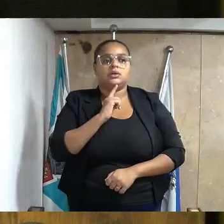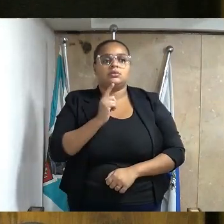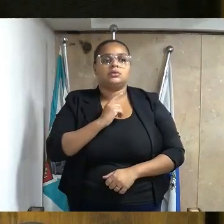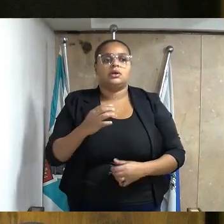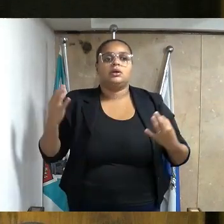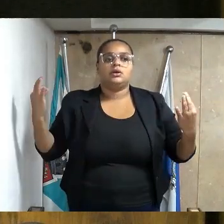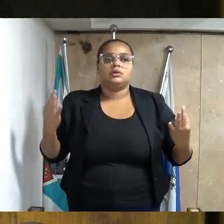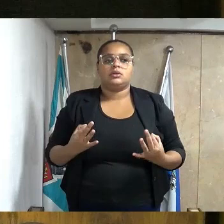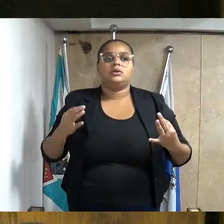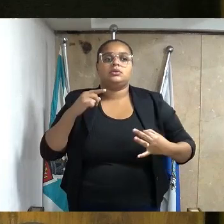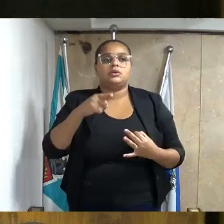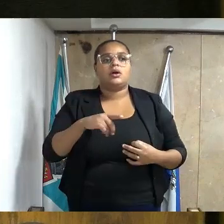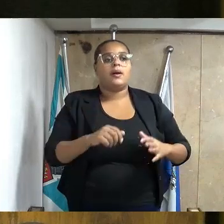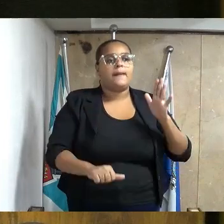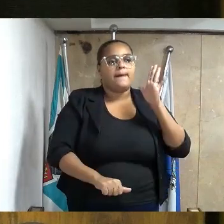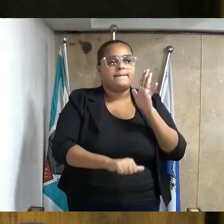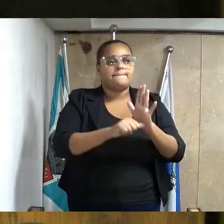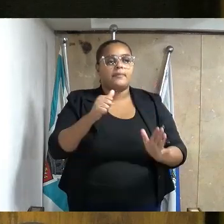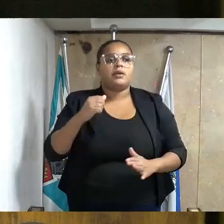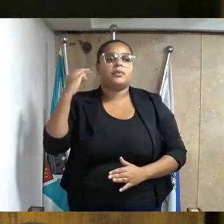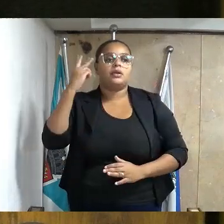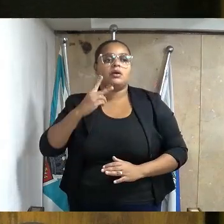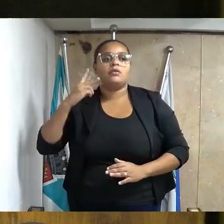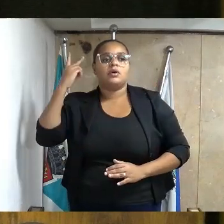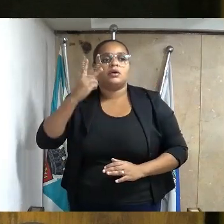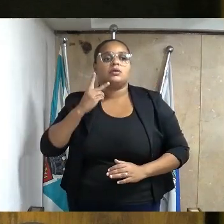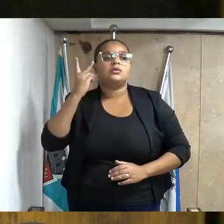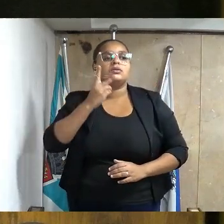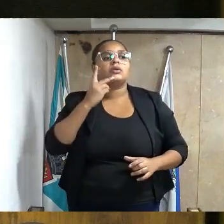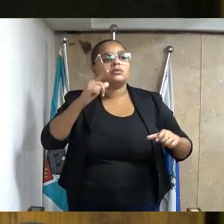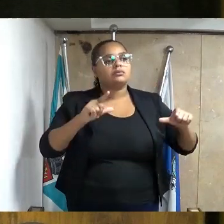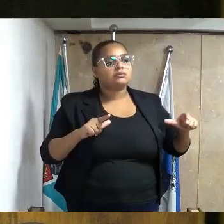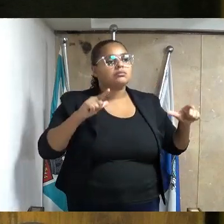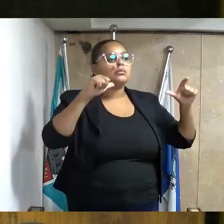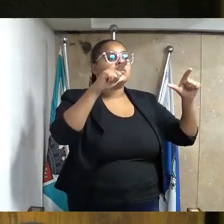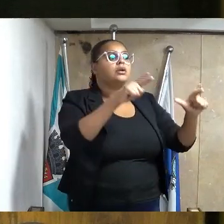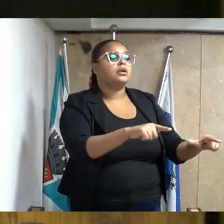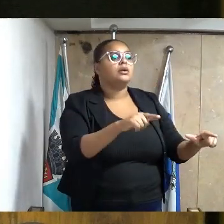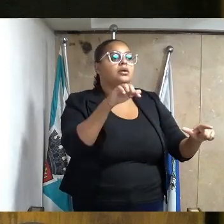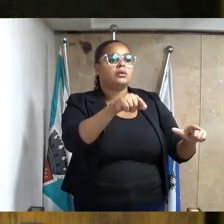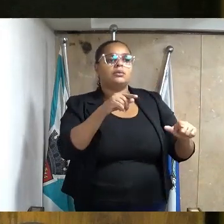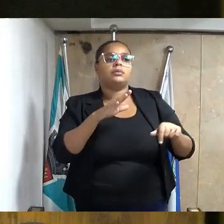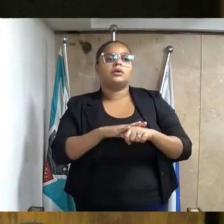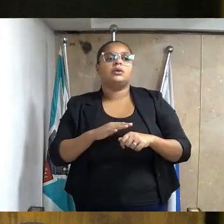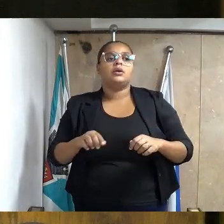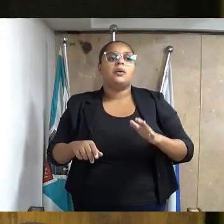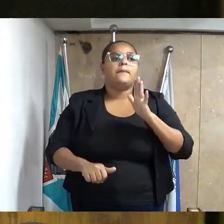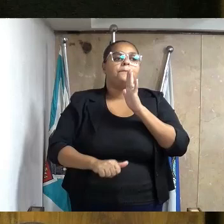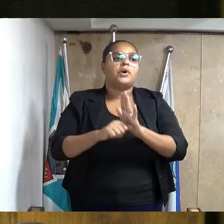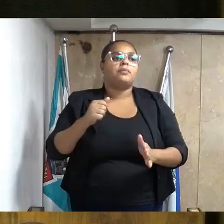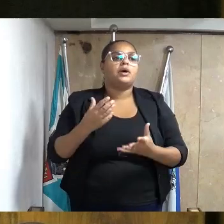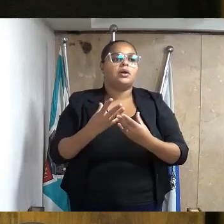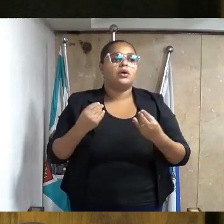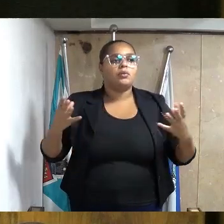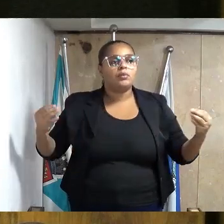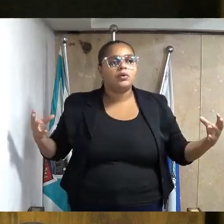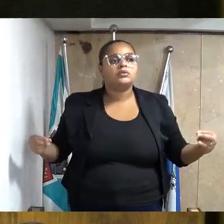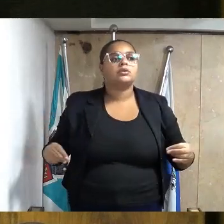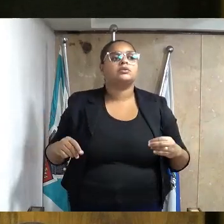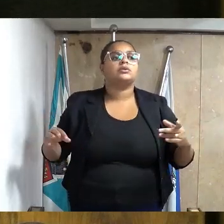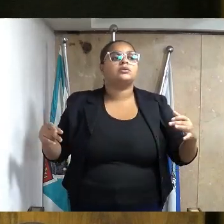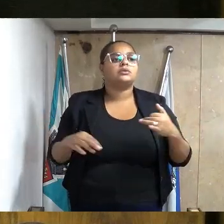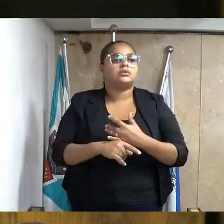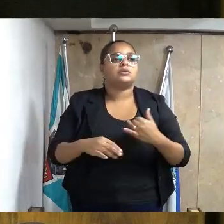certeza que é o primeiro vereador Mirim a receber essa comenda, mas será o primeiro de muitos que merece nessa